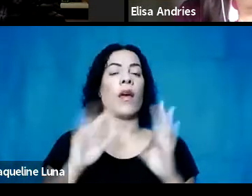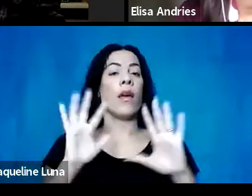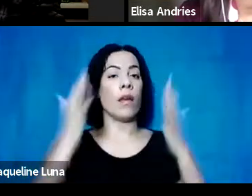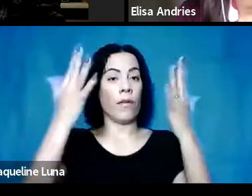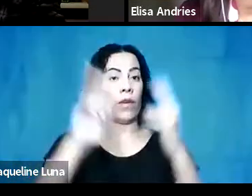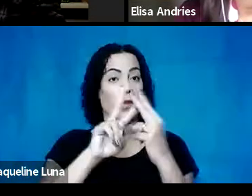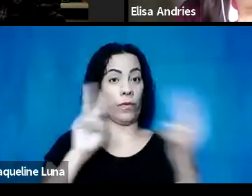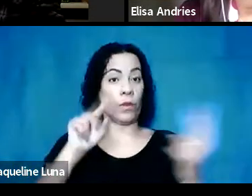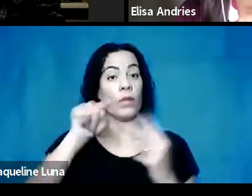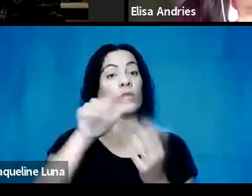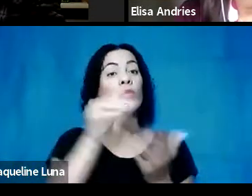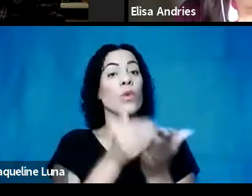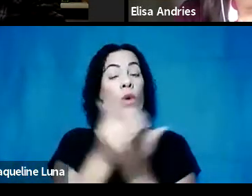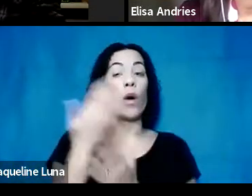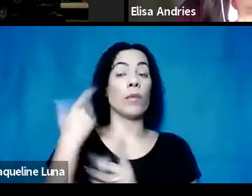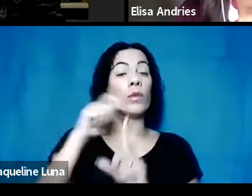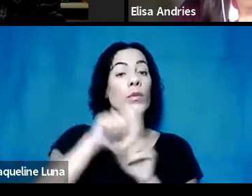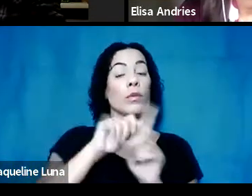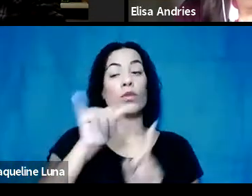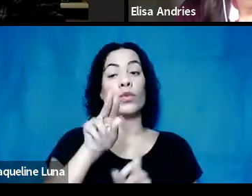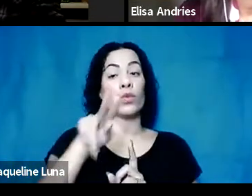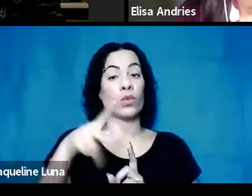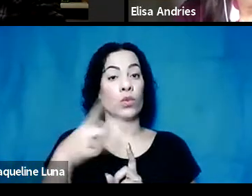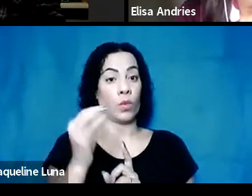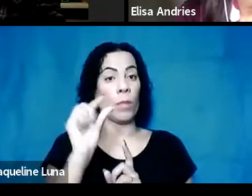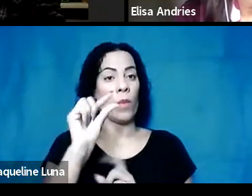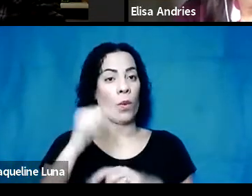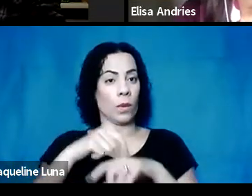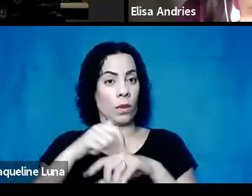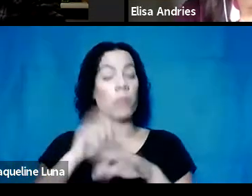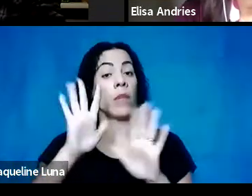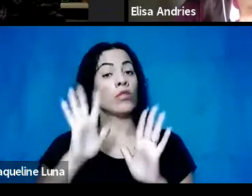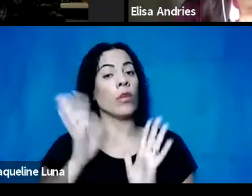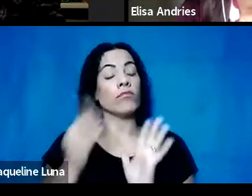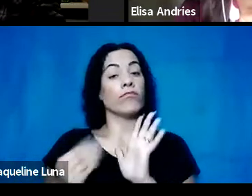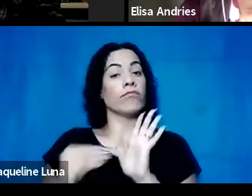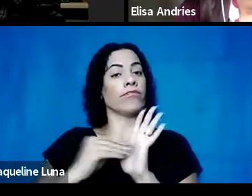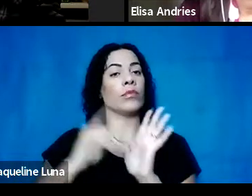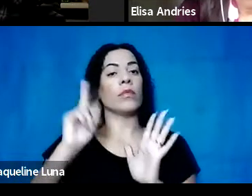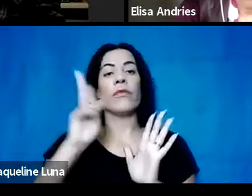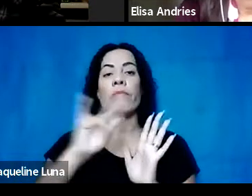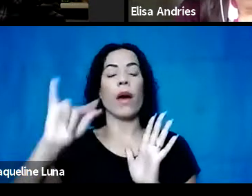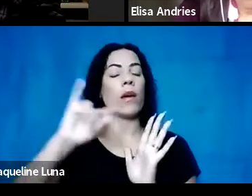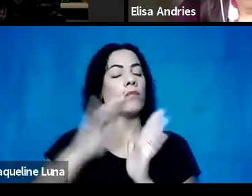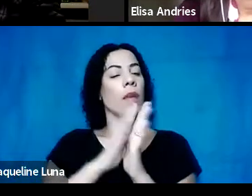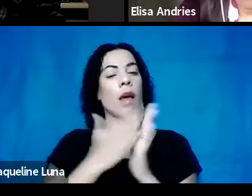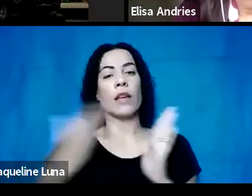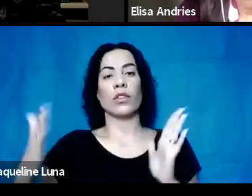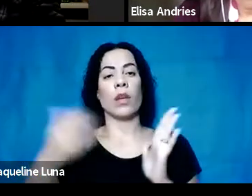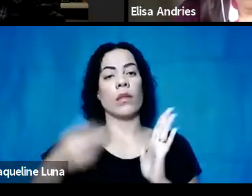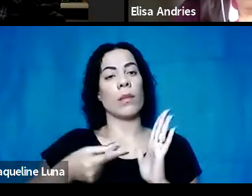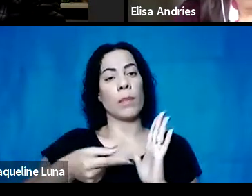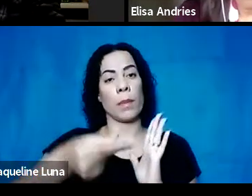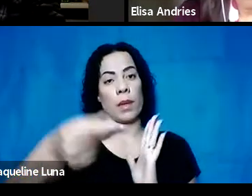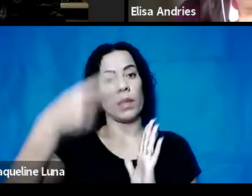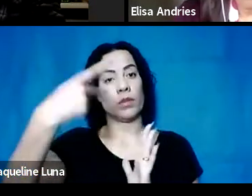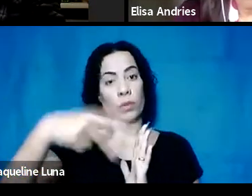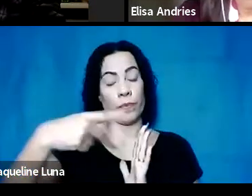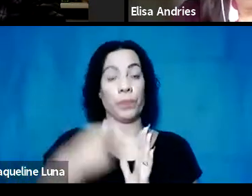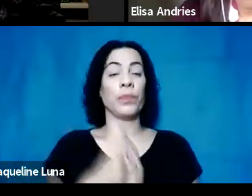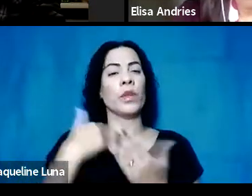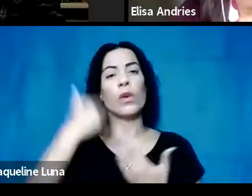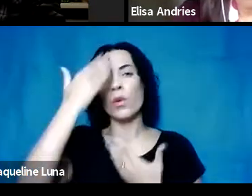junho, tão recente, e que já está se consolidando como uma agenda permanente dentro da Fundação. Eu agradeço muito a